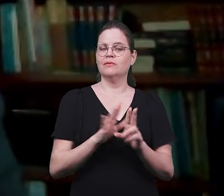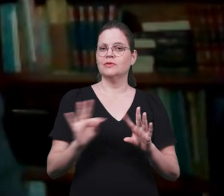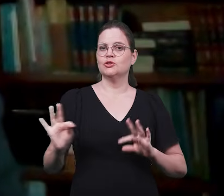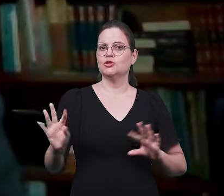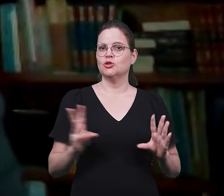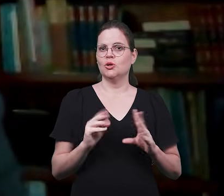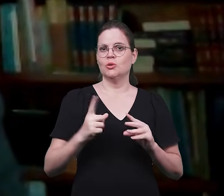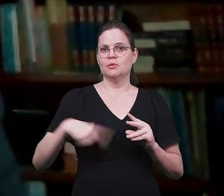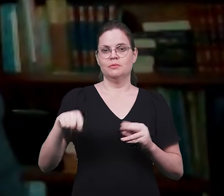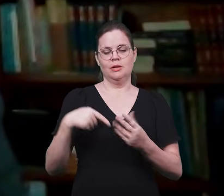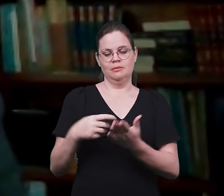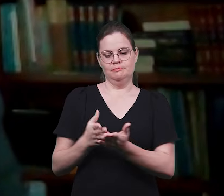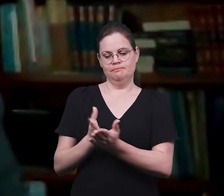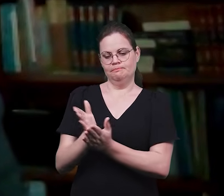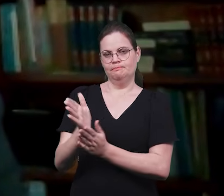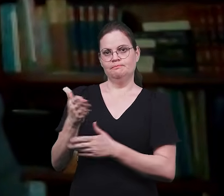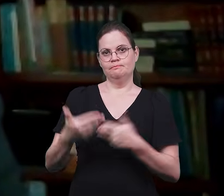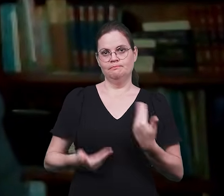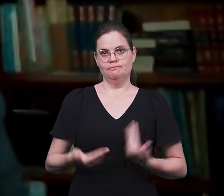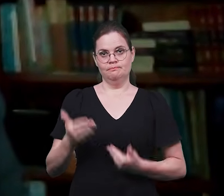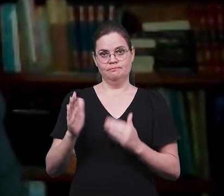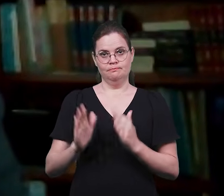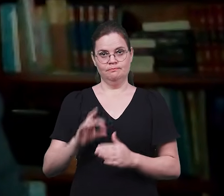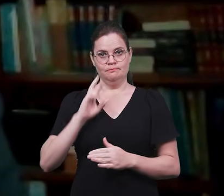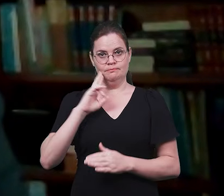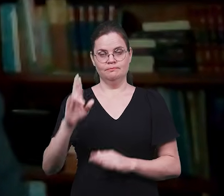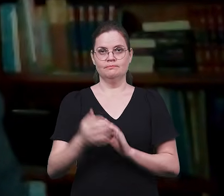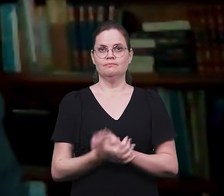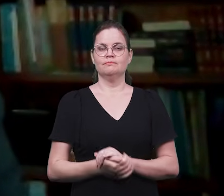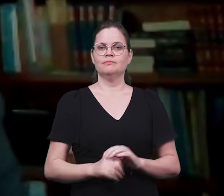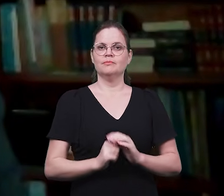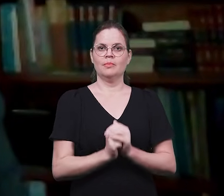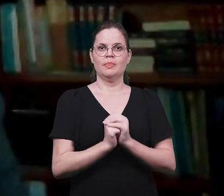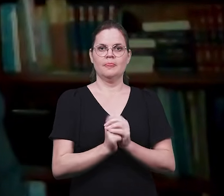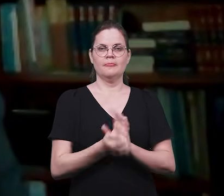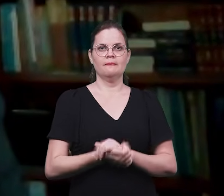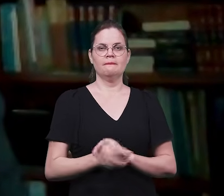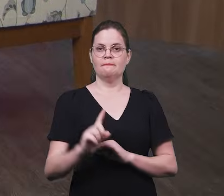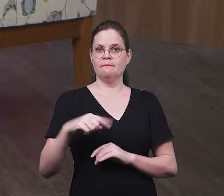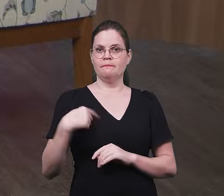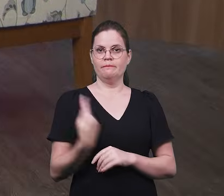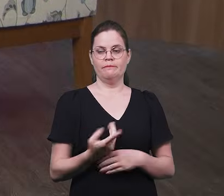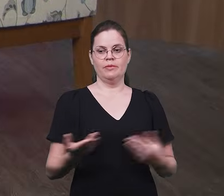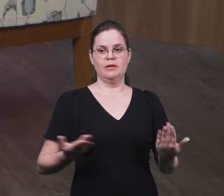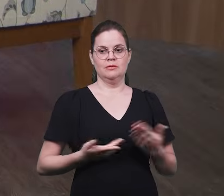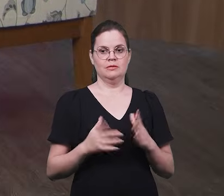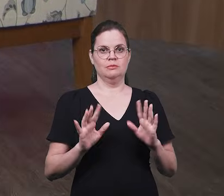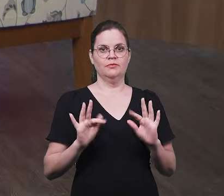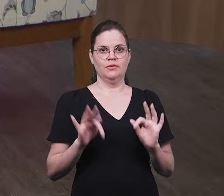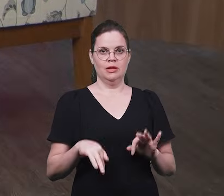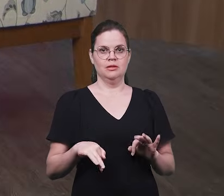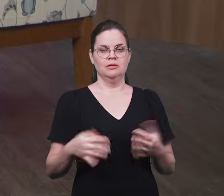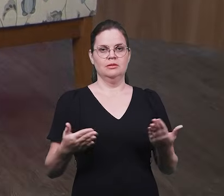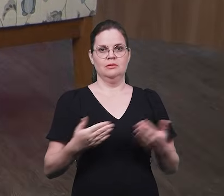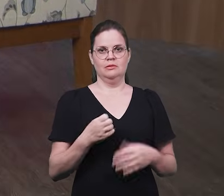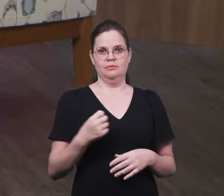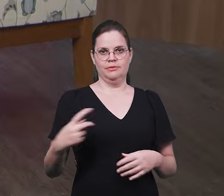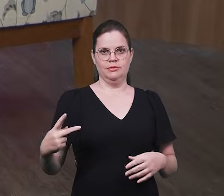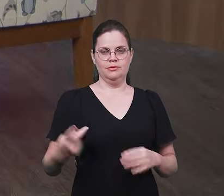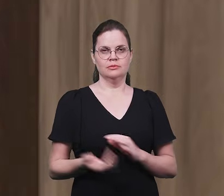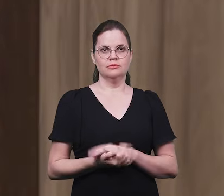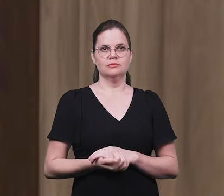a bênção para a direção nossa, a nossa caminhada. Amém. Nós estamos